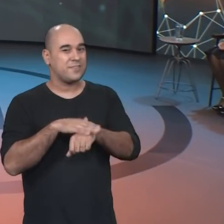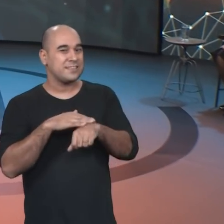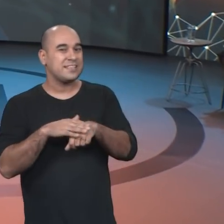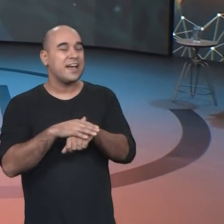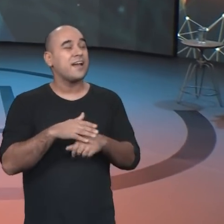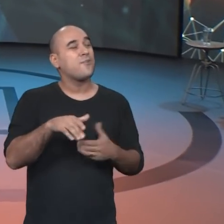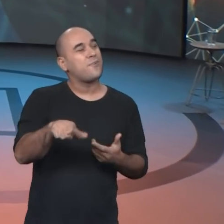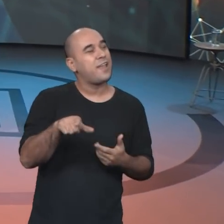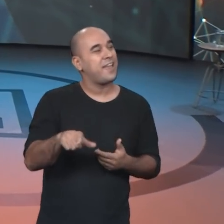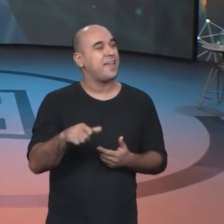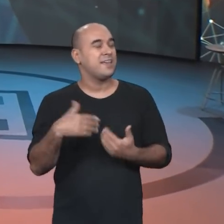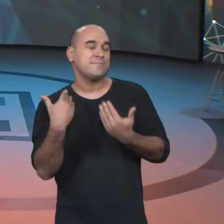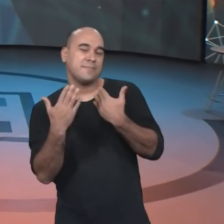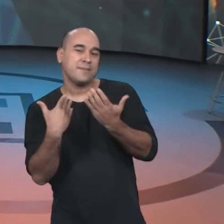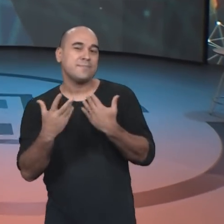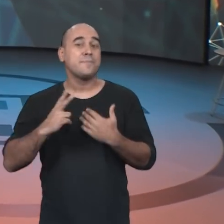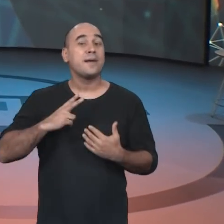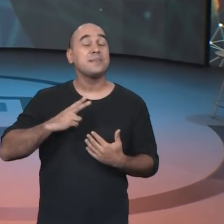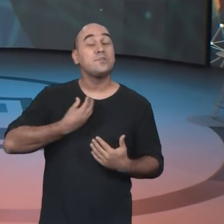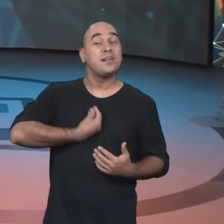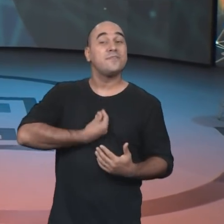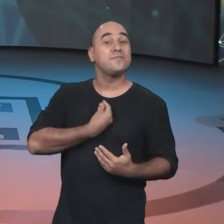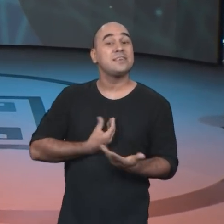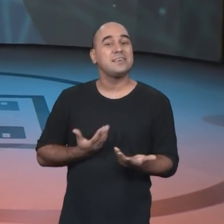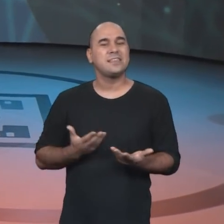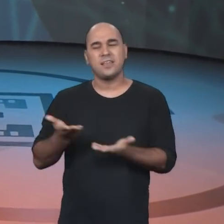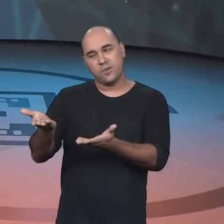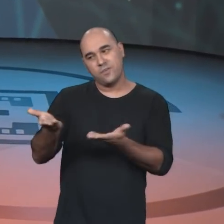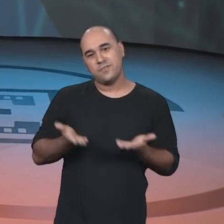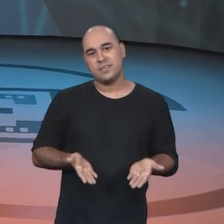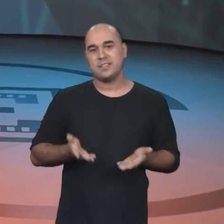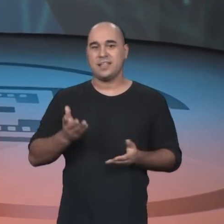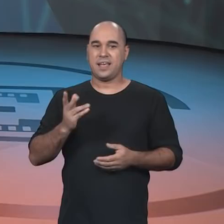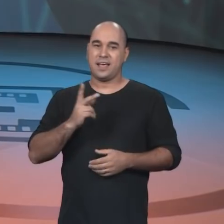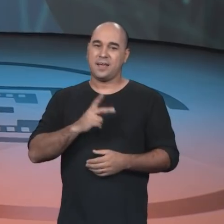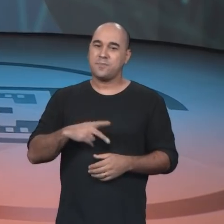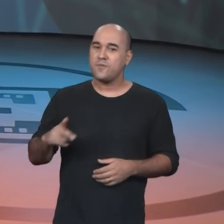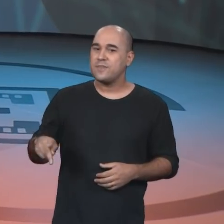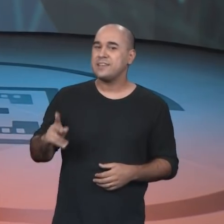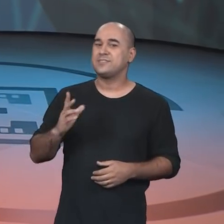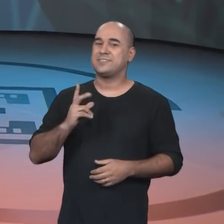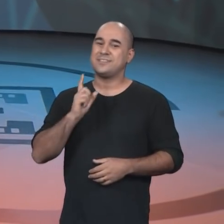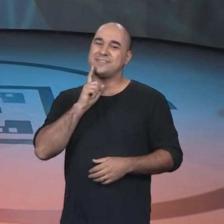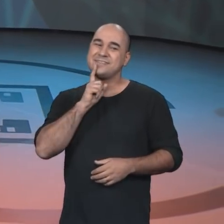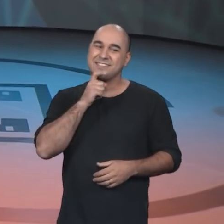Rodrigo Silva. Gostaria de já chamá-lo aqui, professor. Boa noite, Boa que bom noite, estar